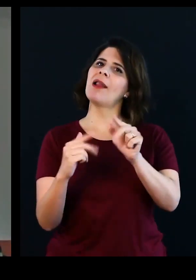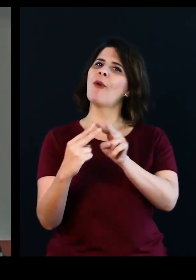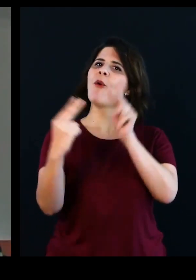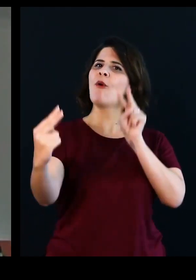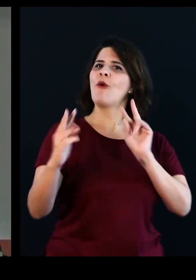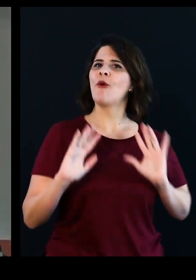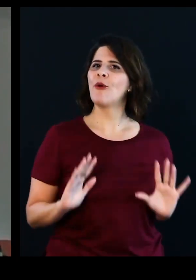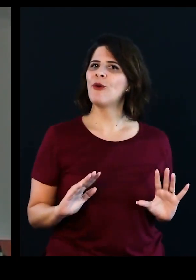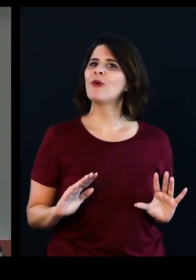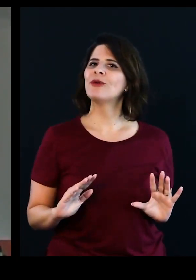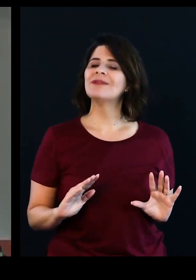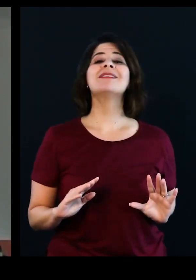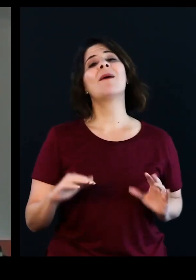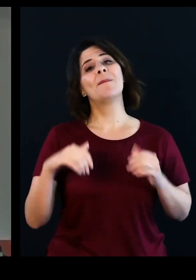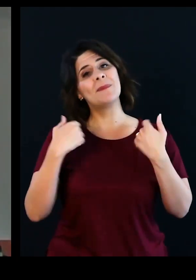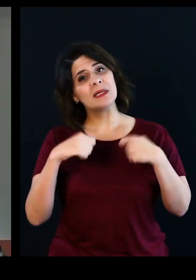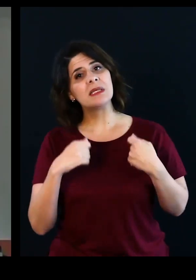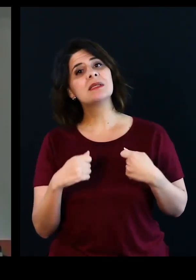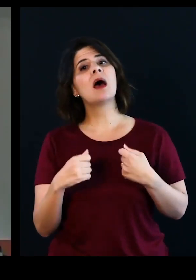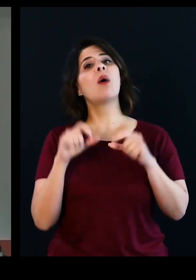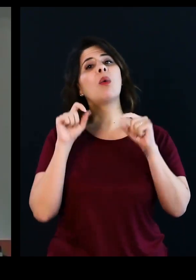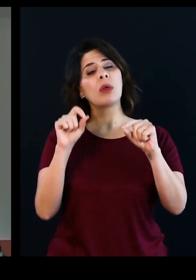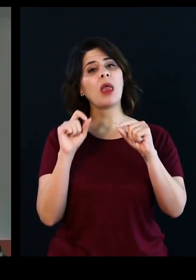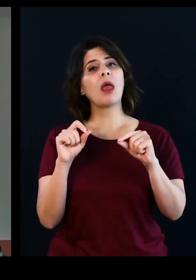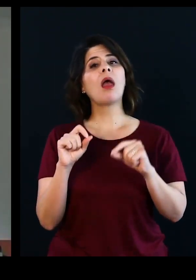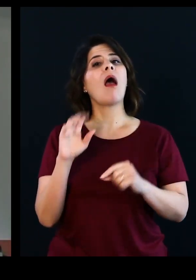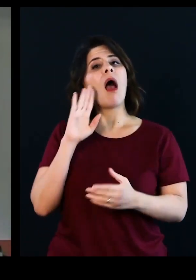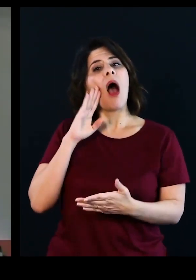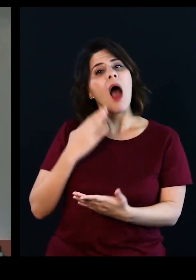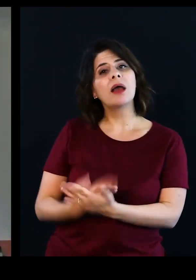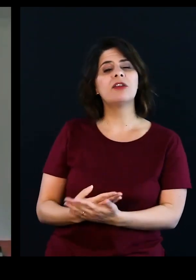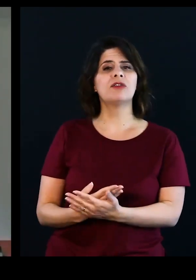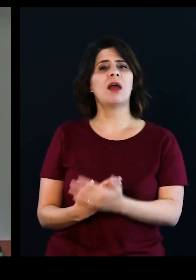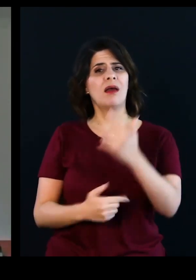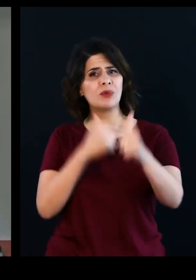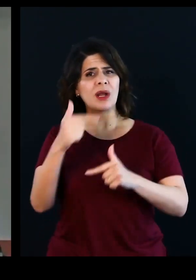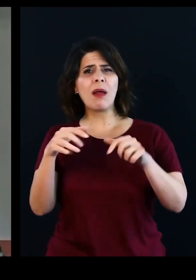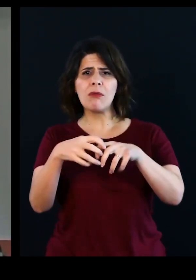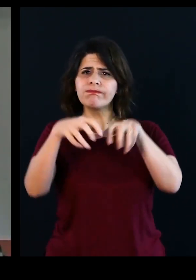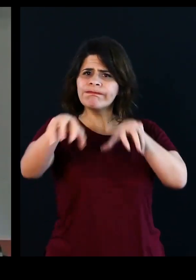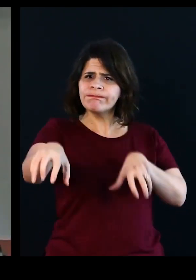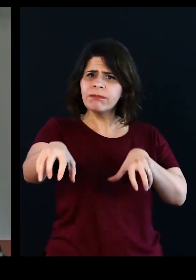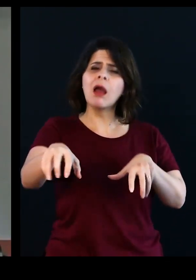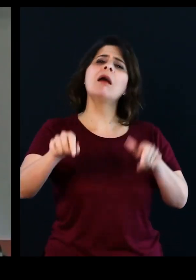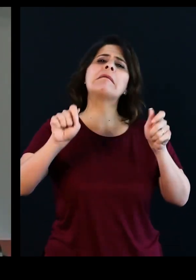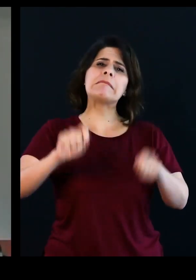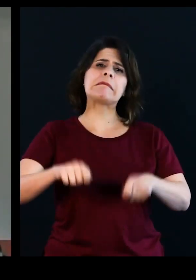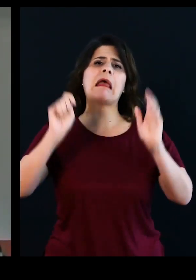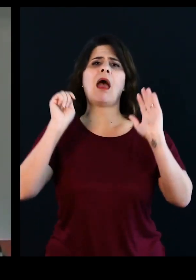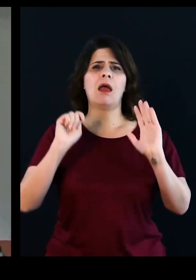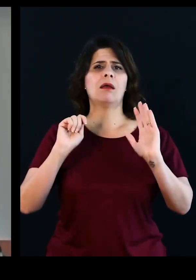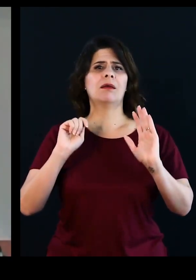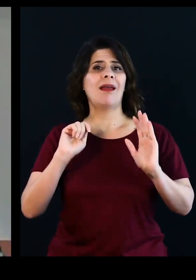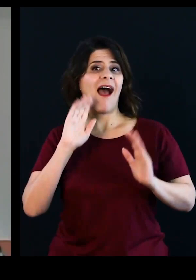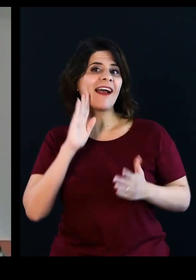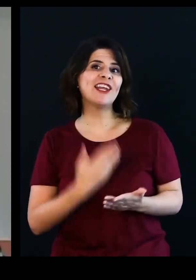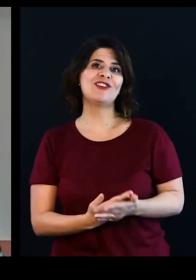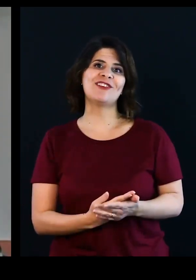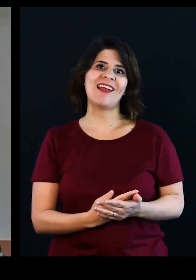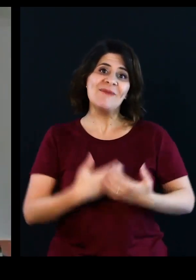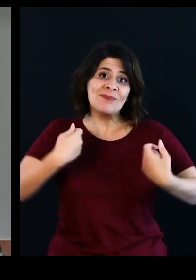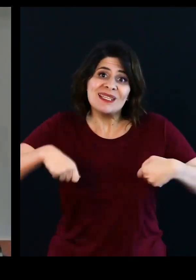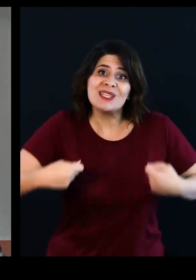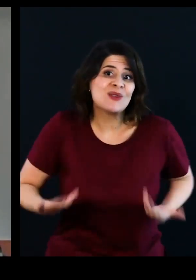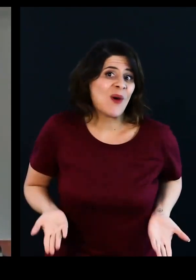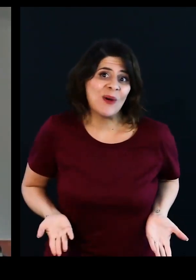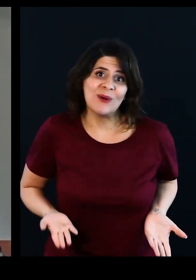dar esse voto de confiança no trabalho remoto. Isso tem acontecido de uma maneira geral. Isso eu estou dizendo do